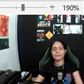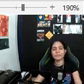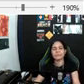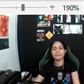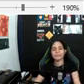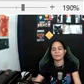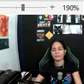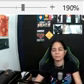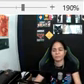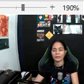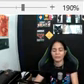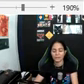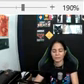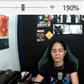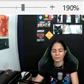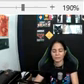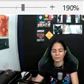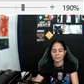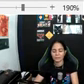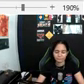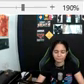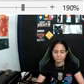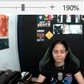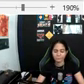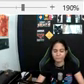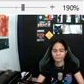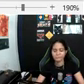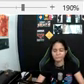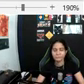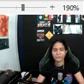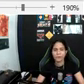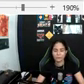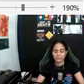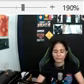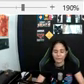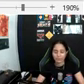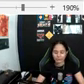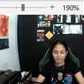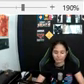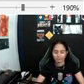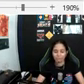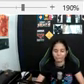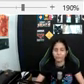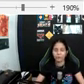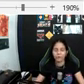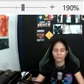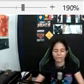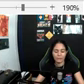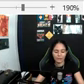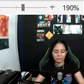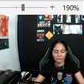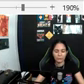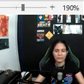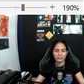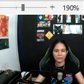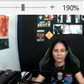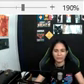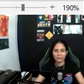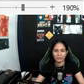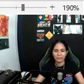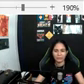anos ser efetiva. E aí, o que é que vocês me dizem? O sexo das crianças. O sexo, vou colocando aqui, depois